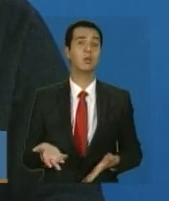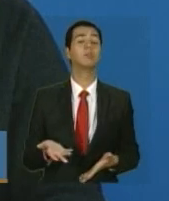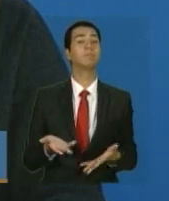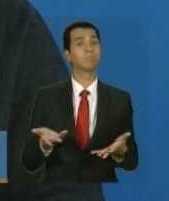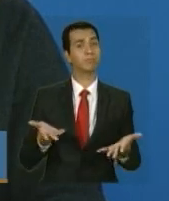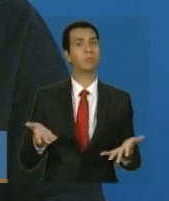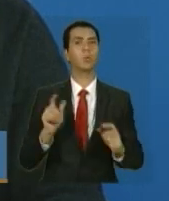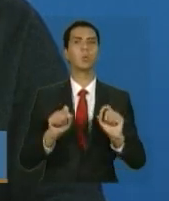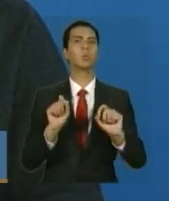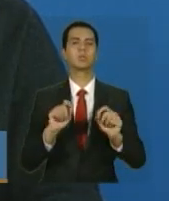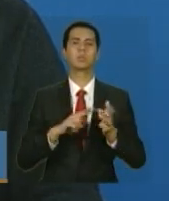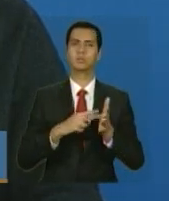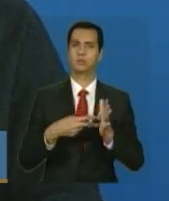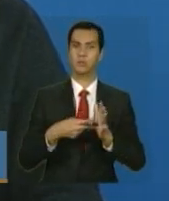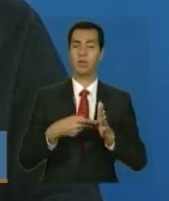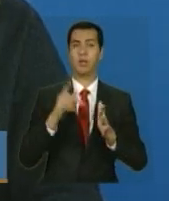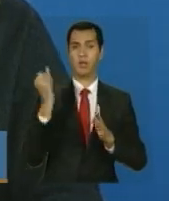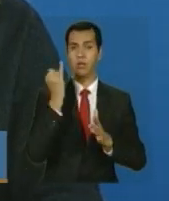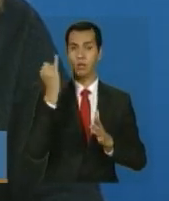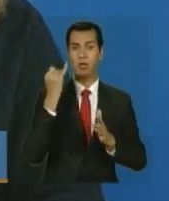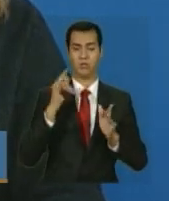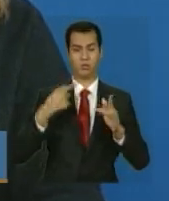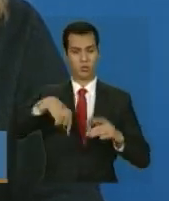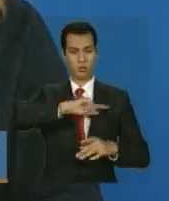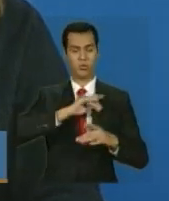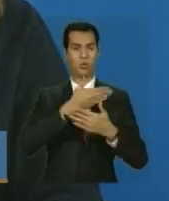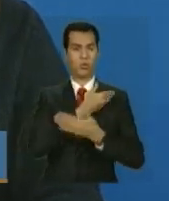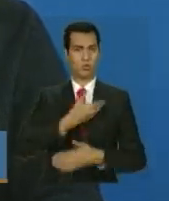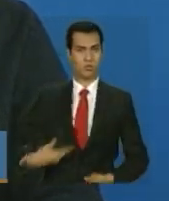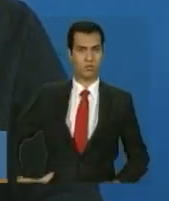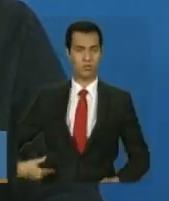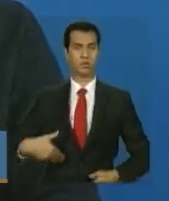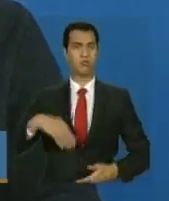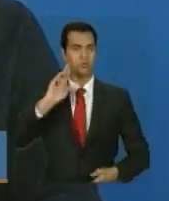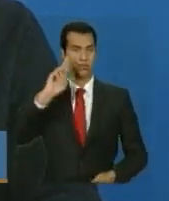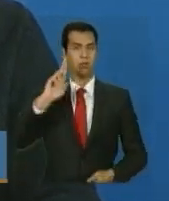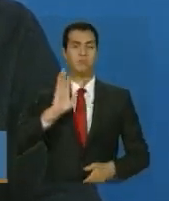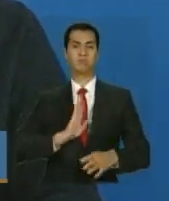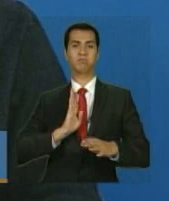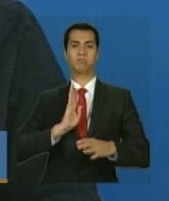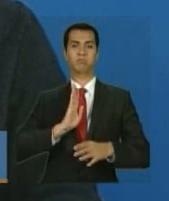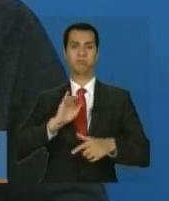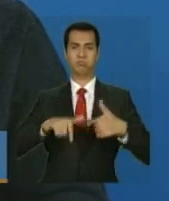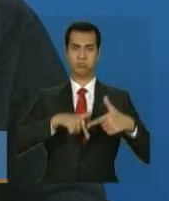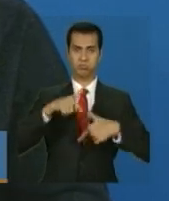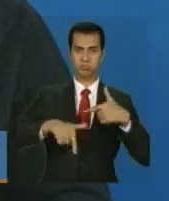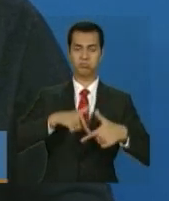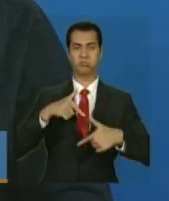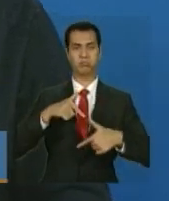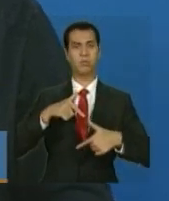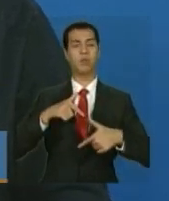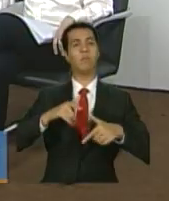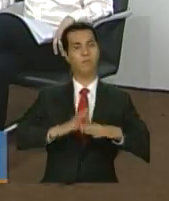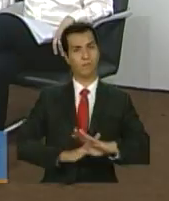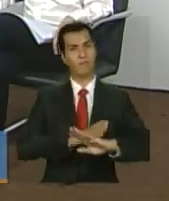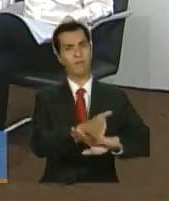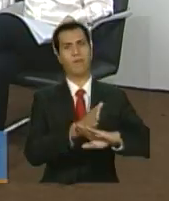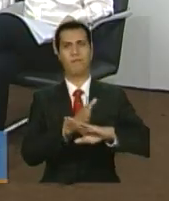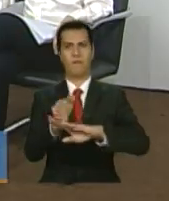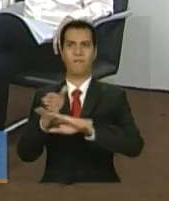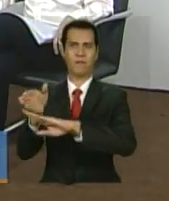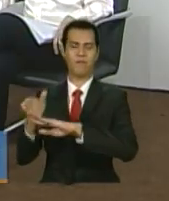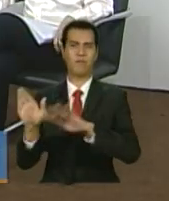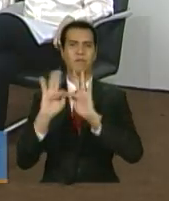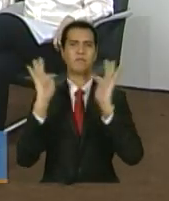onde elas estejam e promover o cadastro único, que é, como a Tânia acabou de dizer, a porta de entrada para o programa Brasil